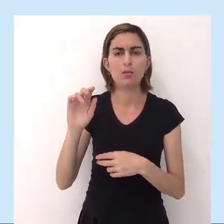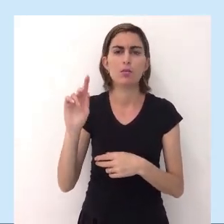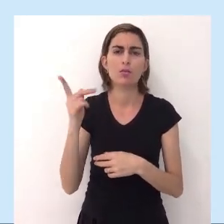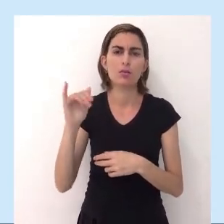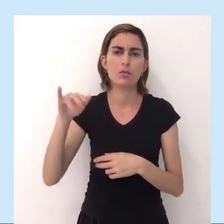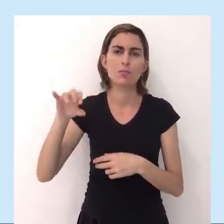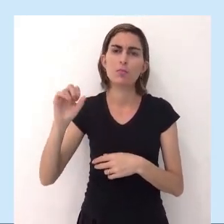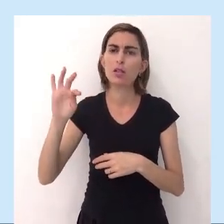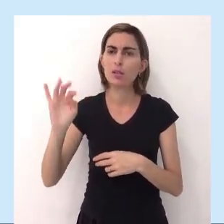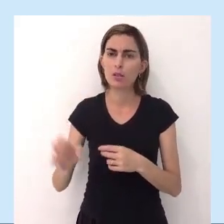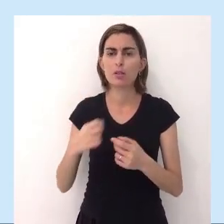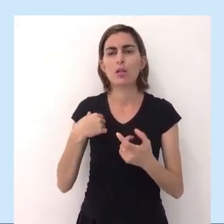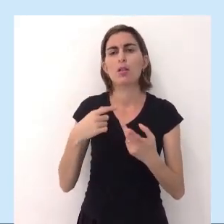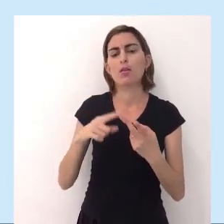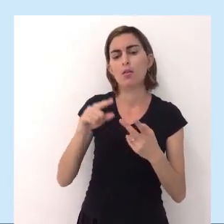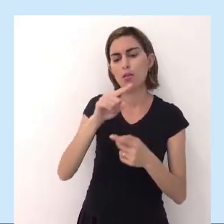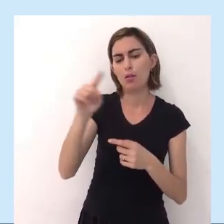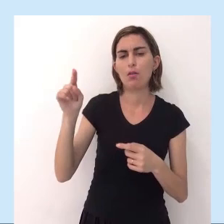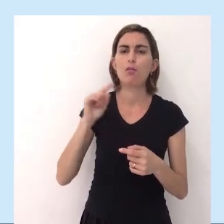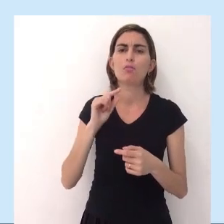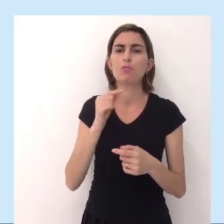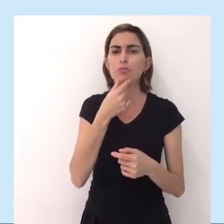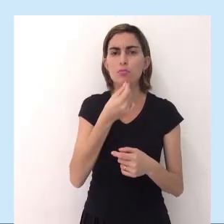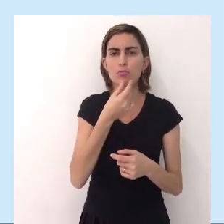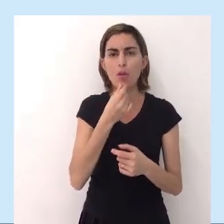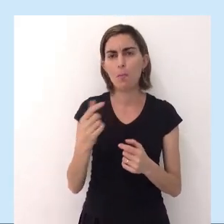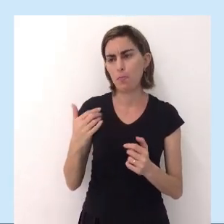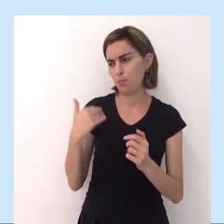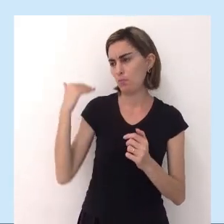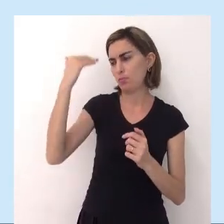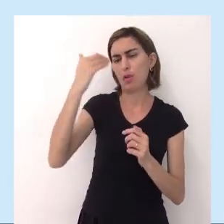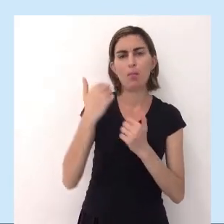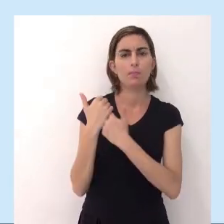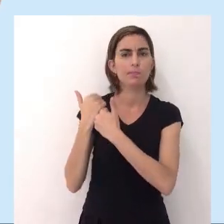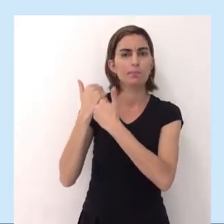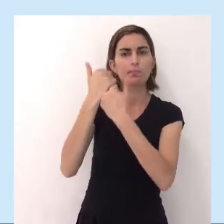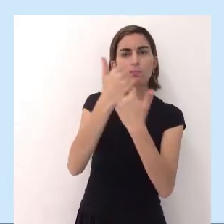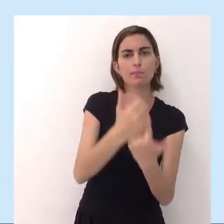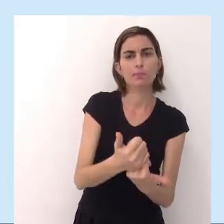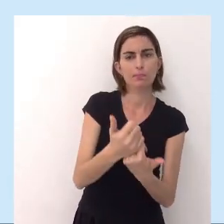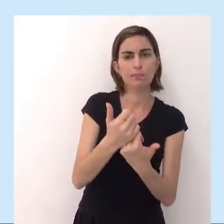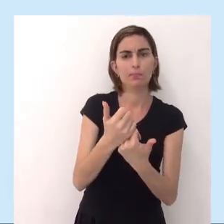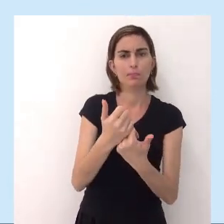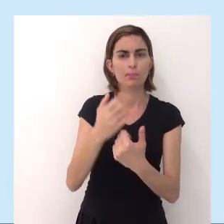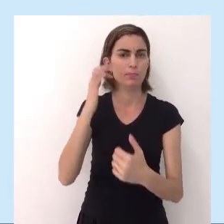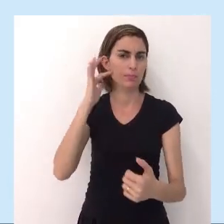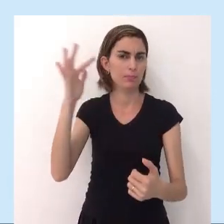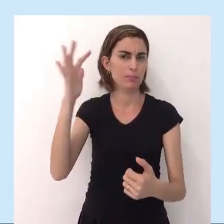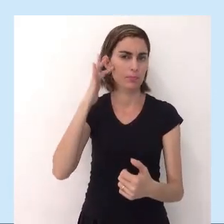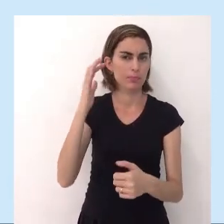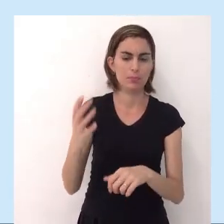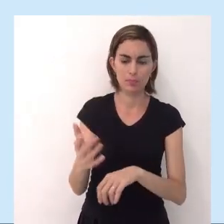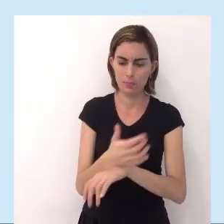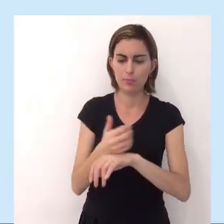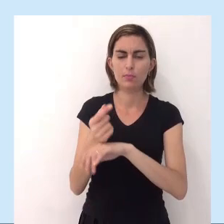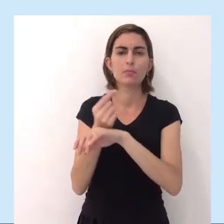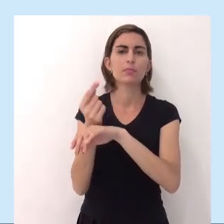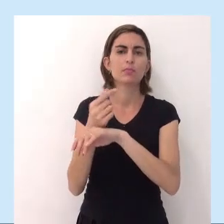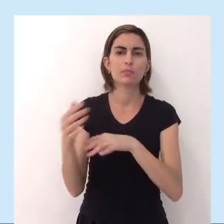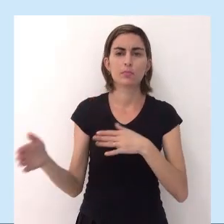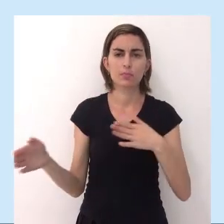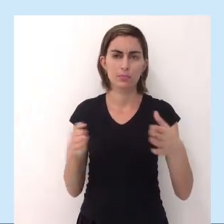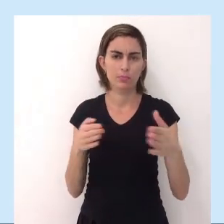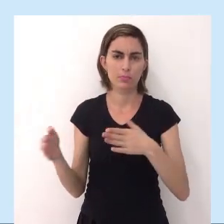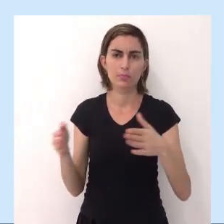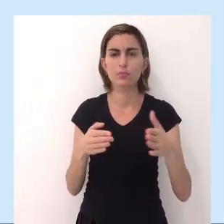também passadas, tá? O Adam Smith, que foi um dos maiores representantes, né? Um dos maiores teóricos capitalistas desse